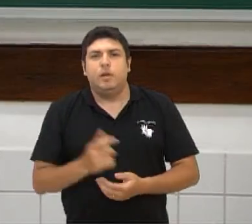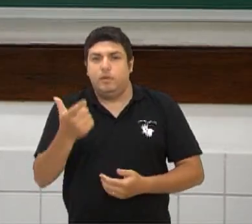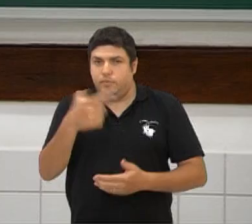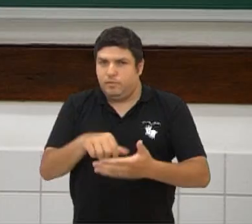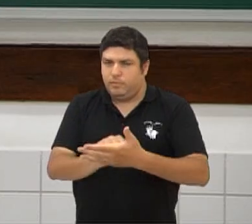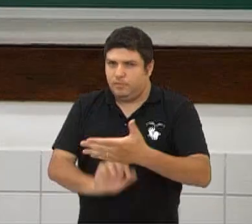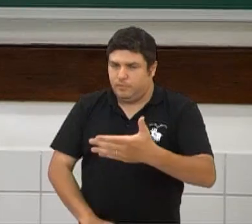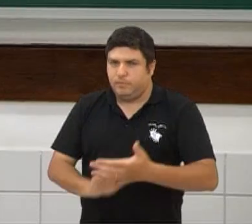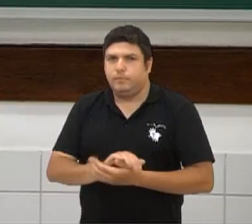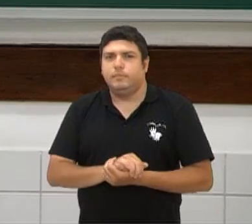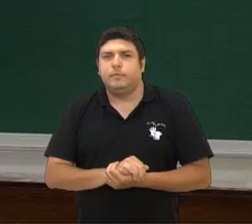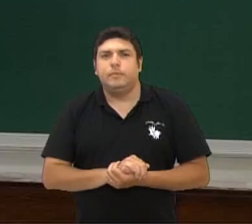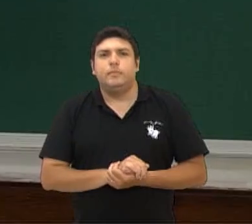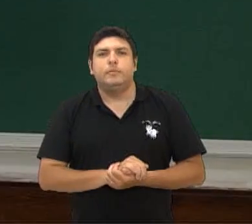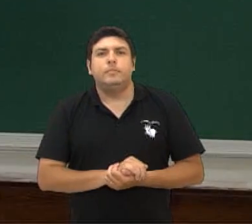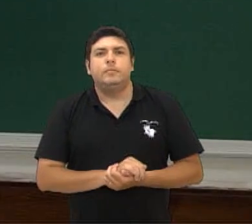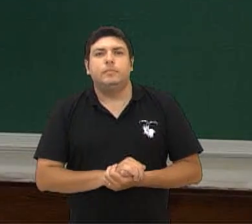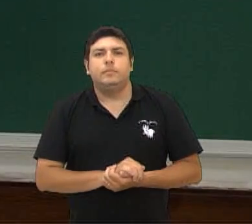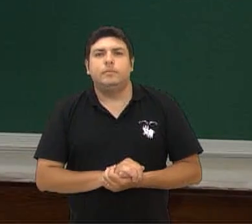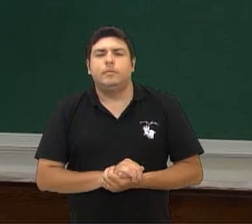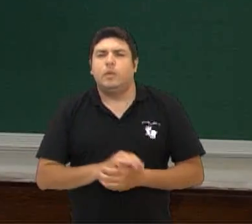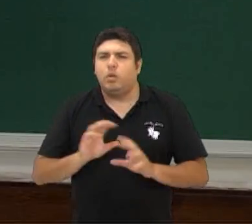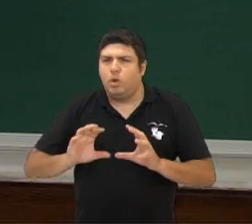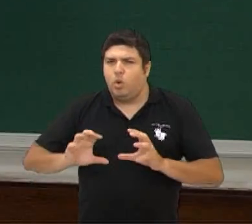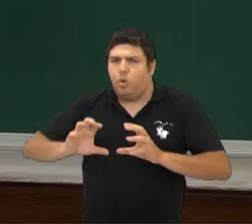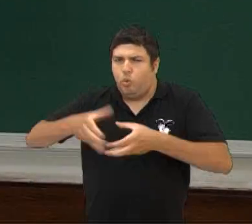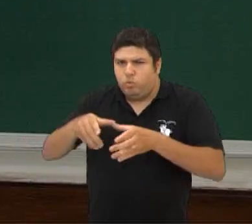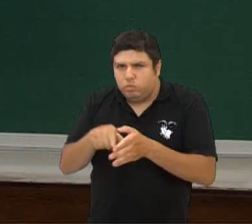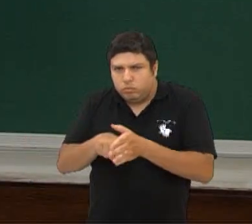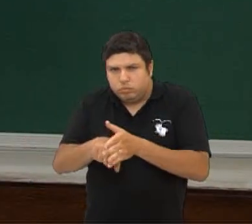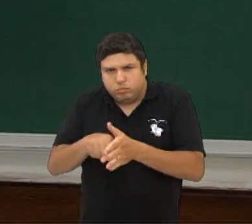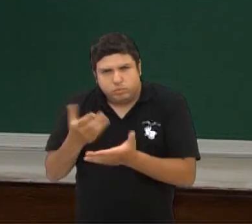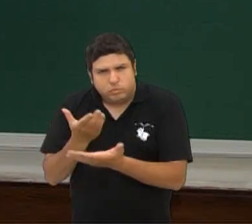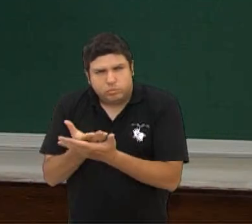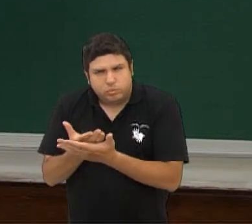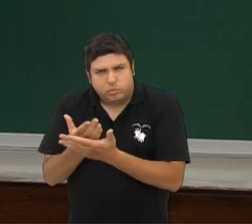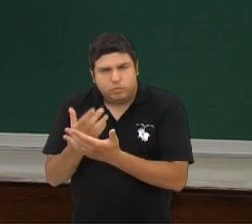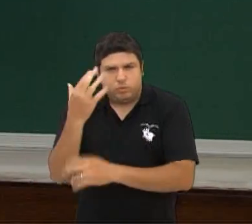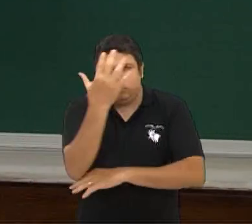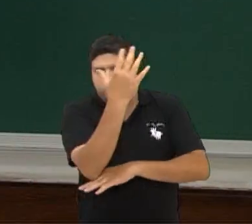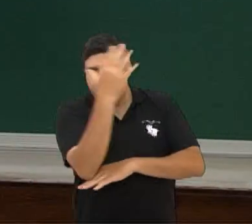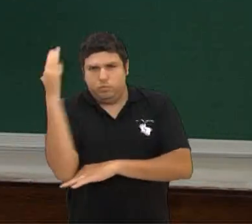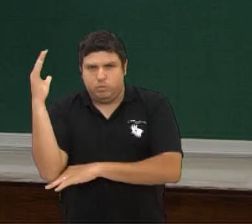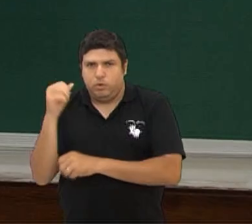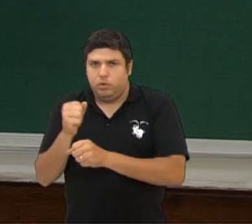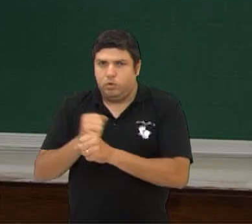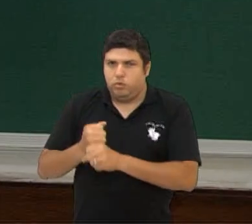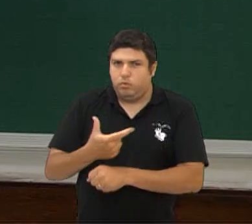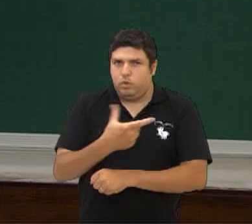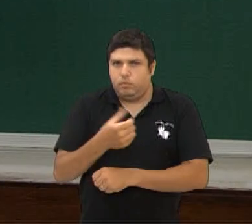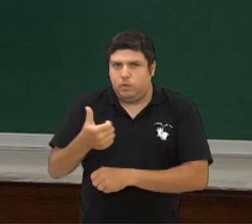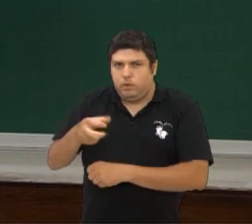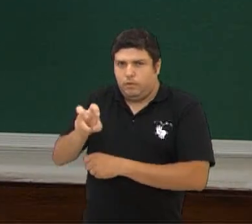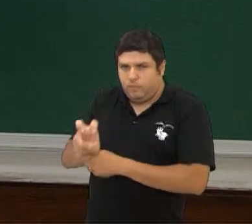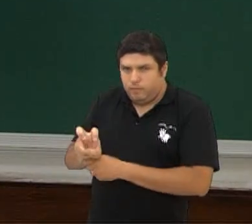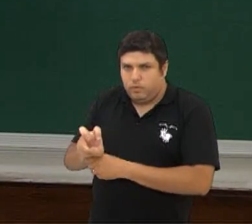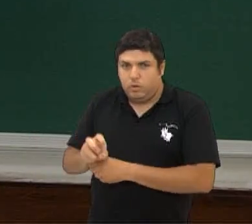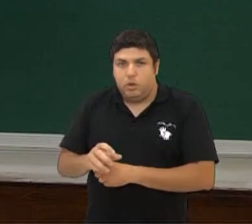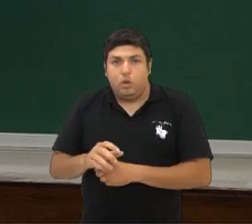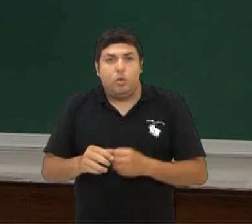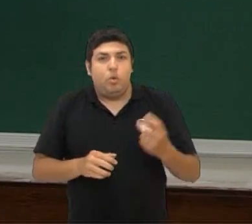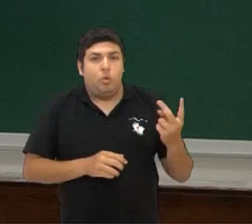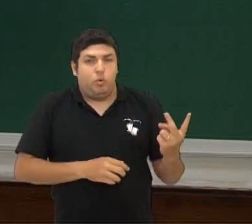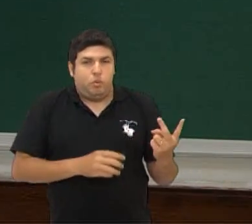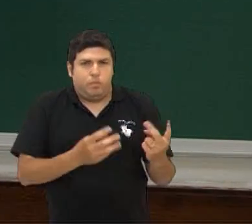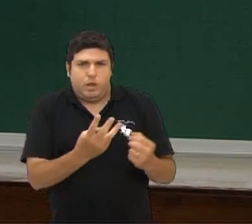gente. Segundo uma Organização Mundial de Estudos Ambientais, em 2025, 2 de cada 3 pessoas